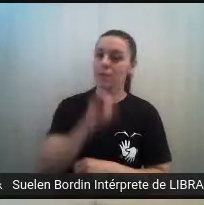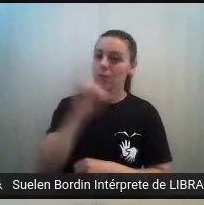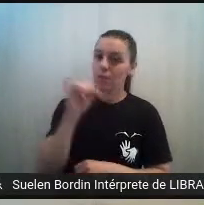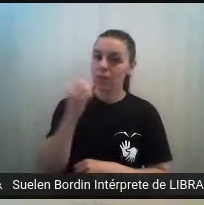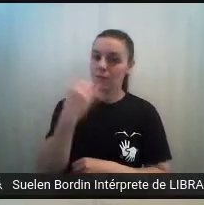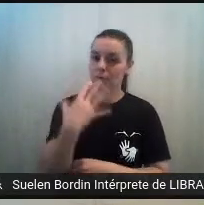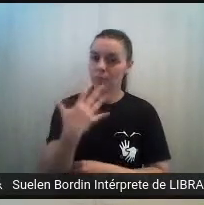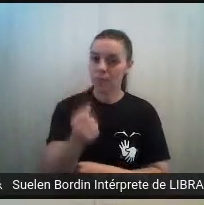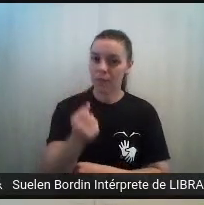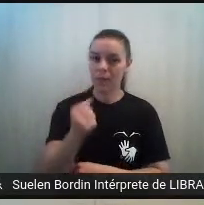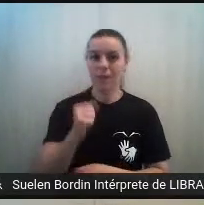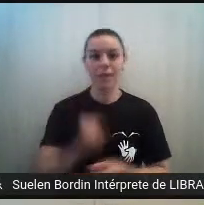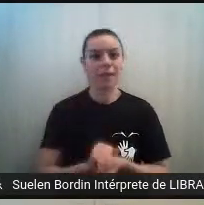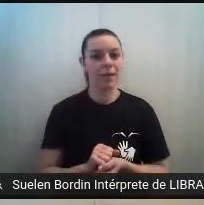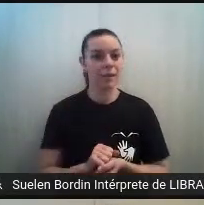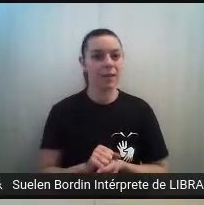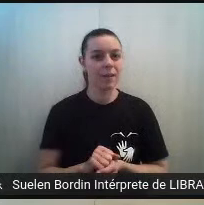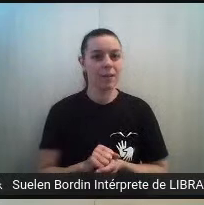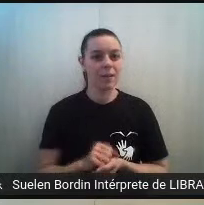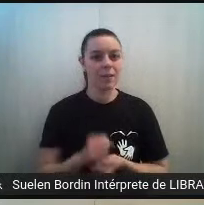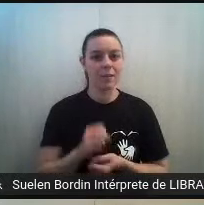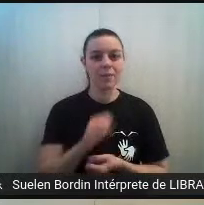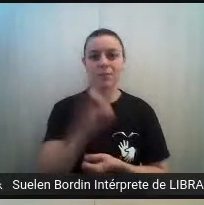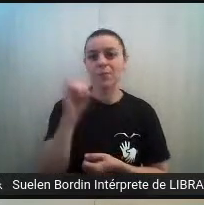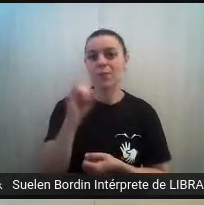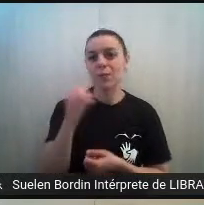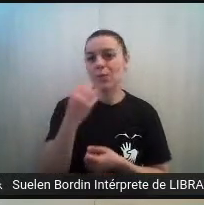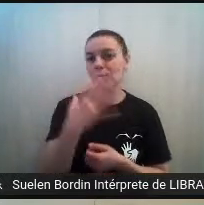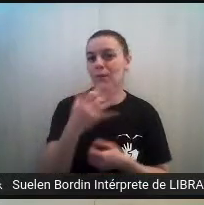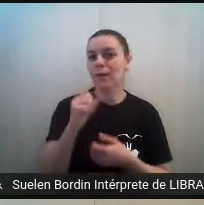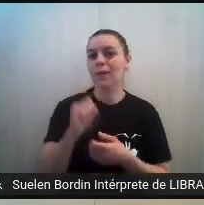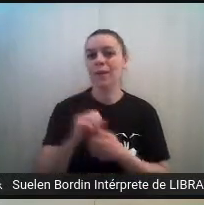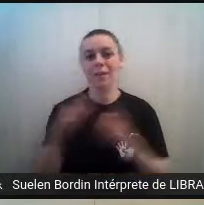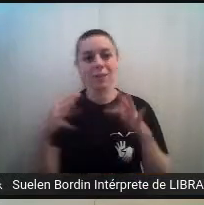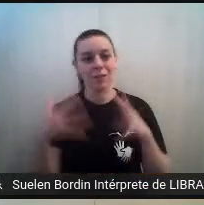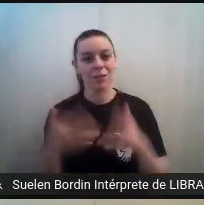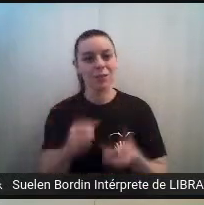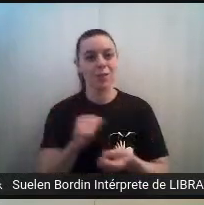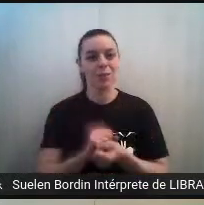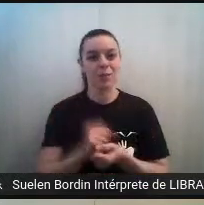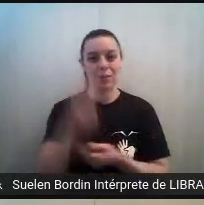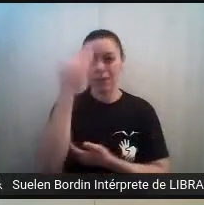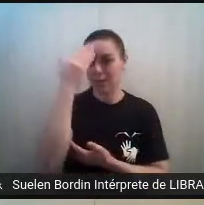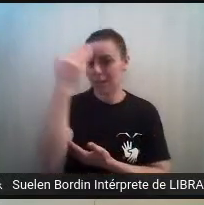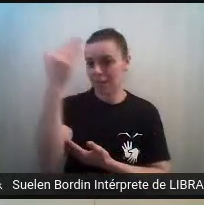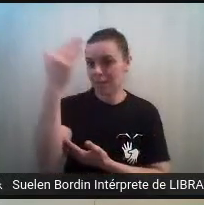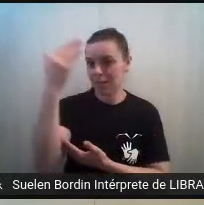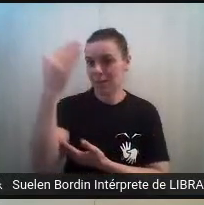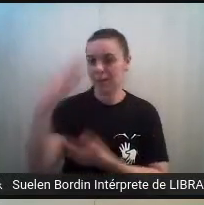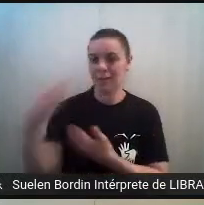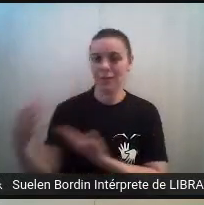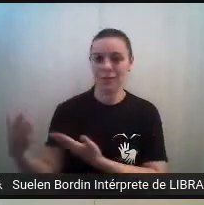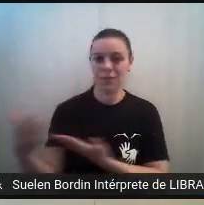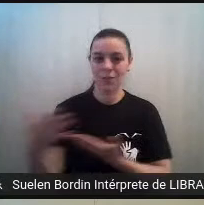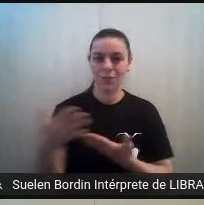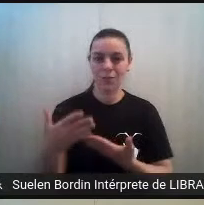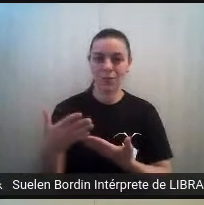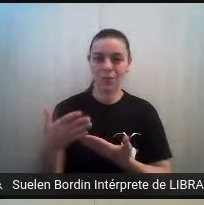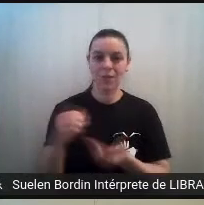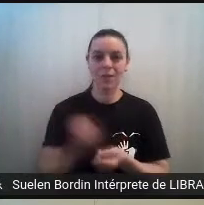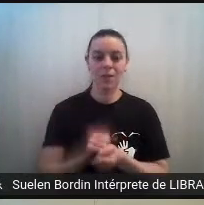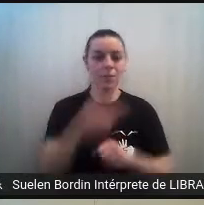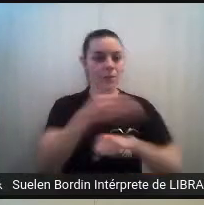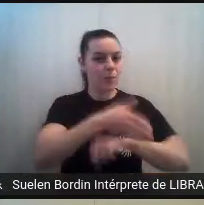bem-vinda. Olá, boa tarde a todas e todos. Eu agradeço muito o seu convite, Lainara, para participar dessa